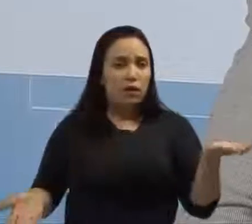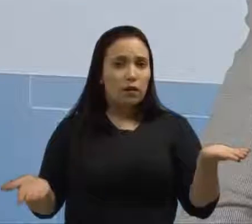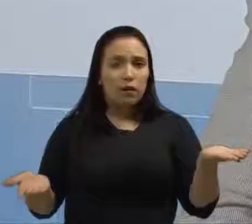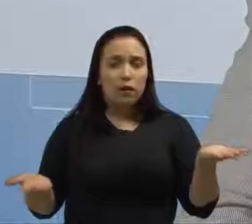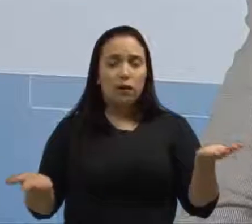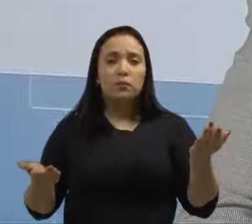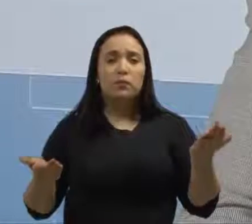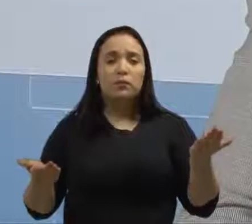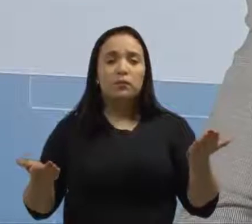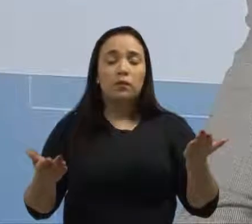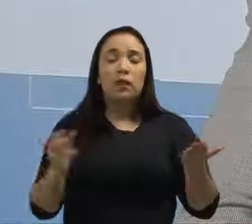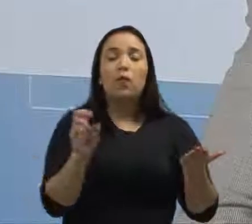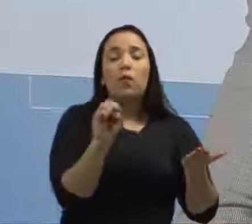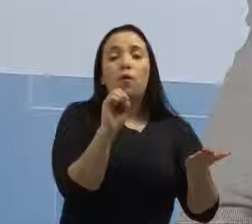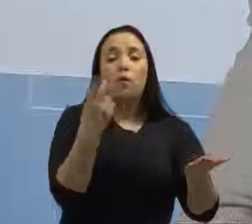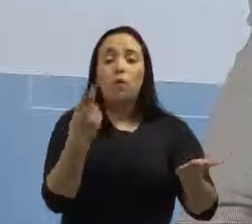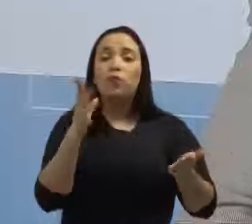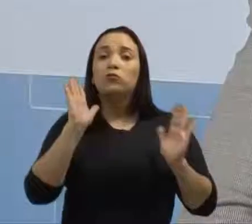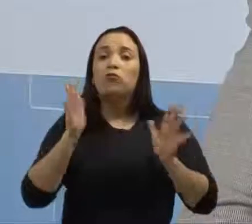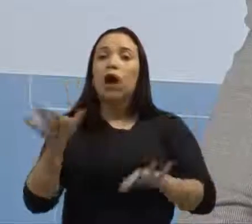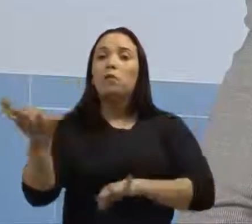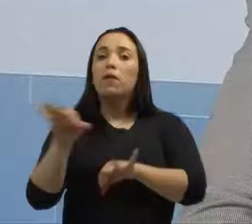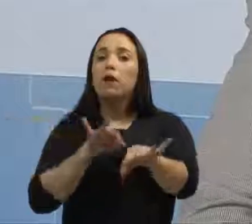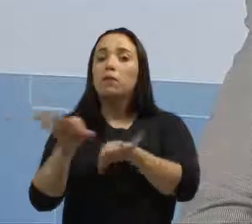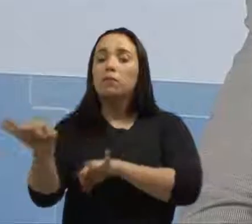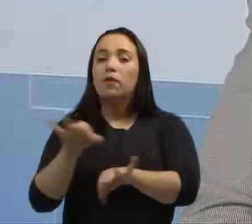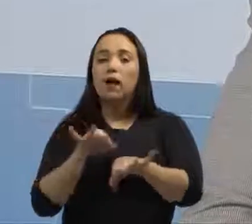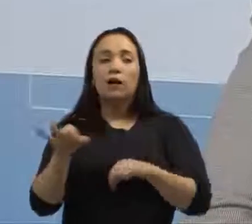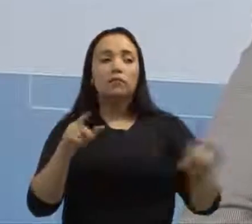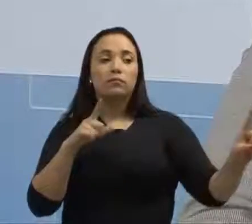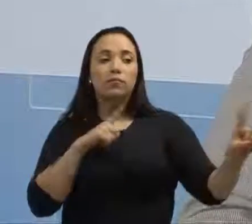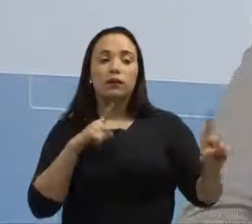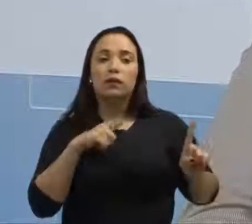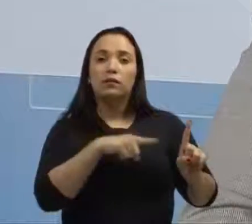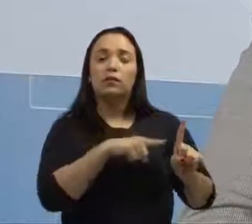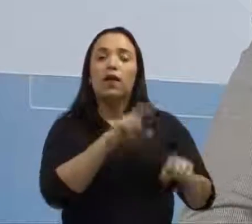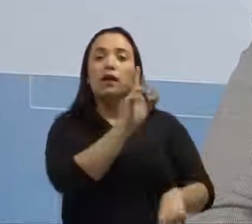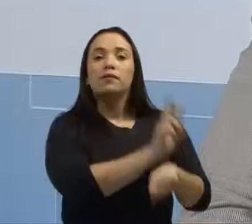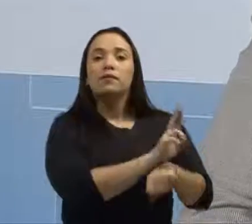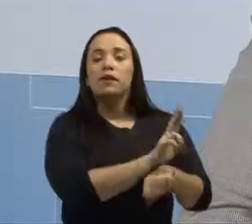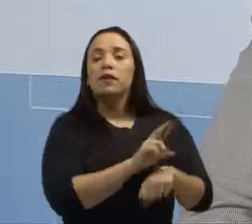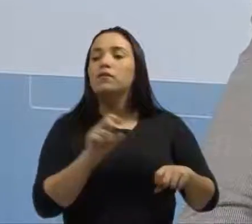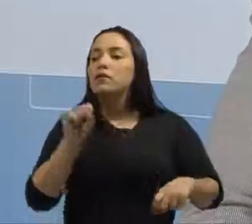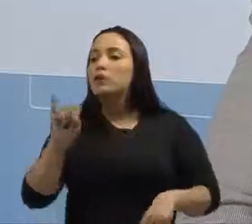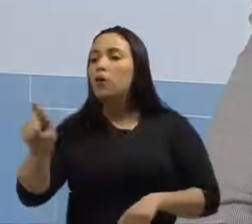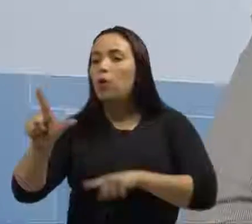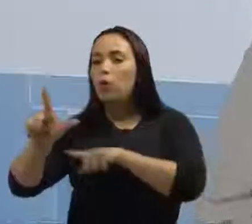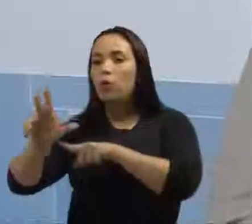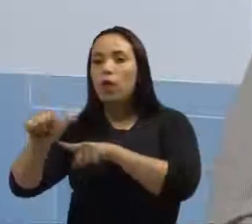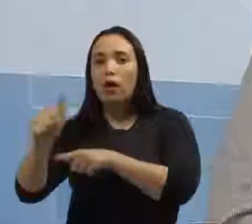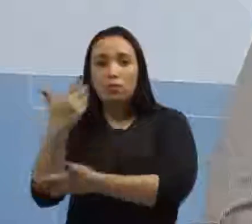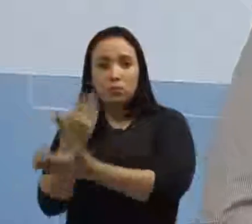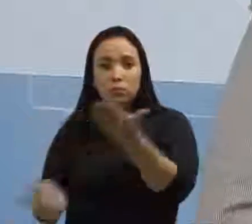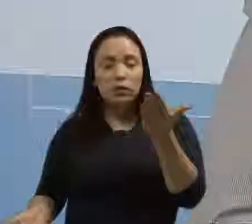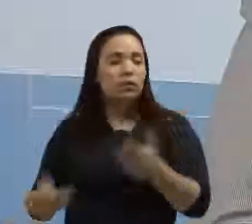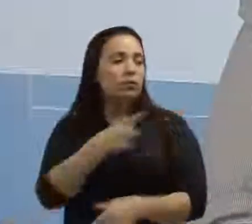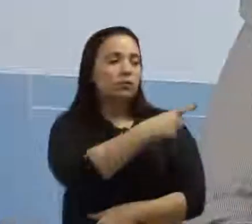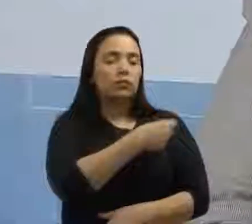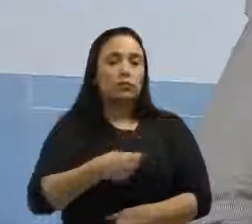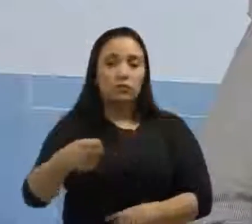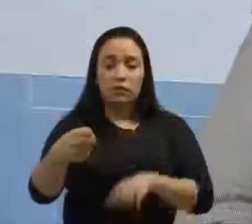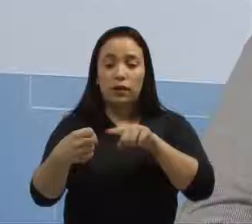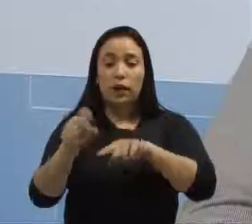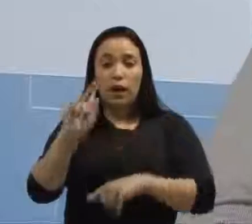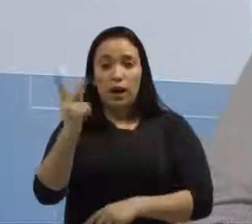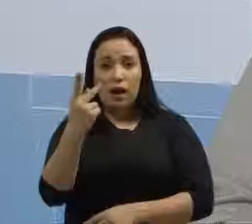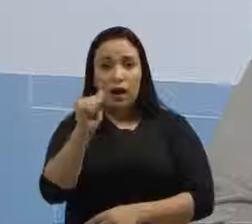tempo precioso para outro nome, a não ser que vão apoiar um nome e já conhecido. Por exemplo, se o nome Haddad é conhecido de